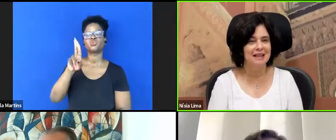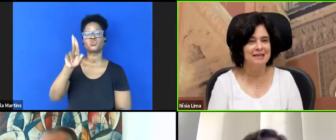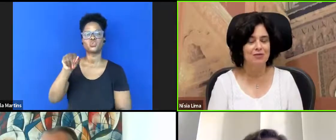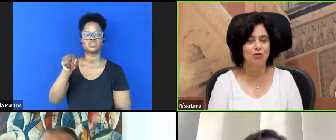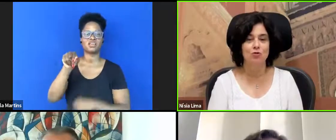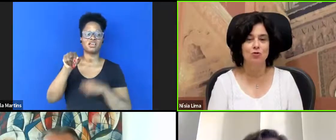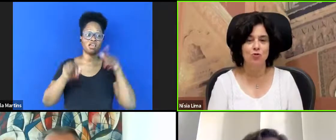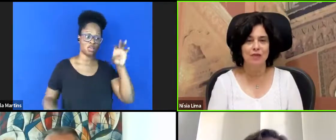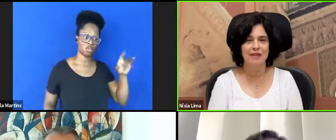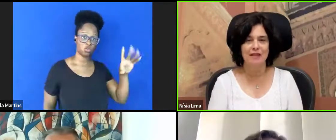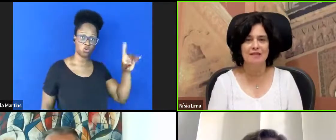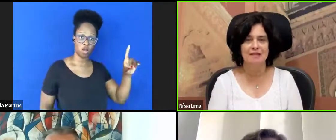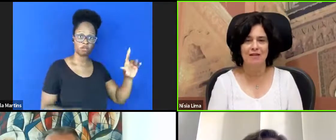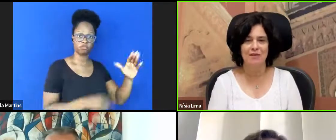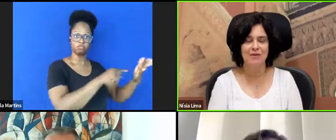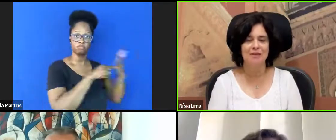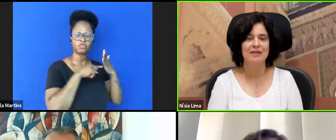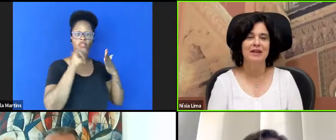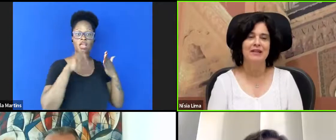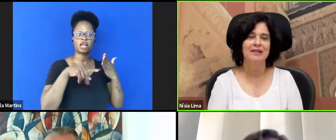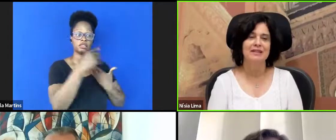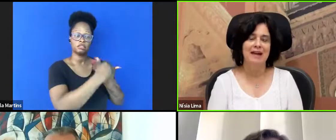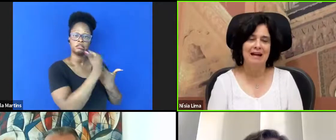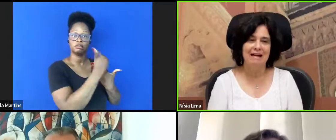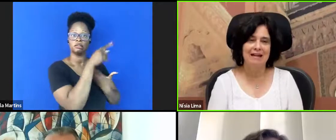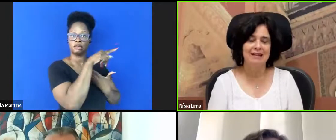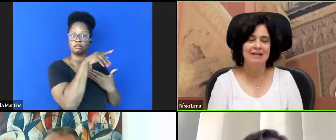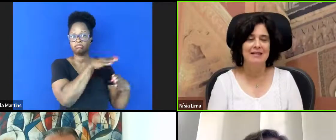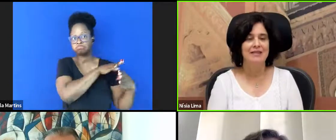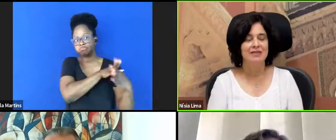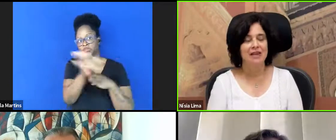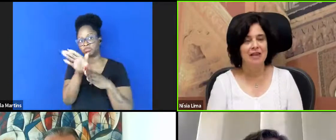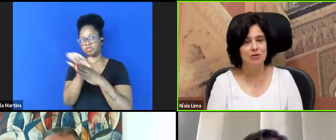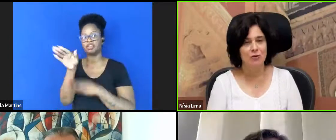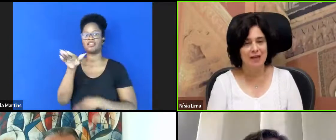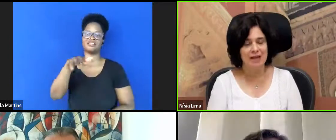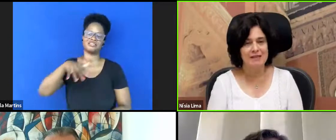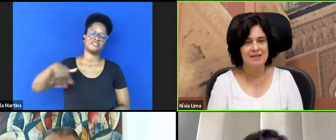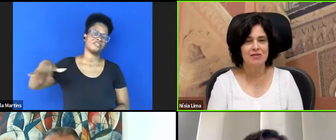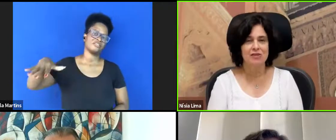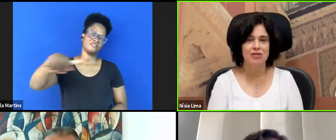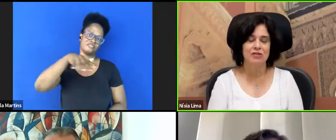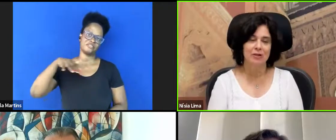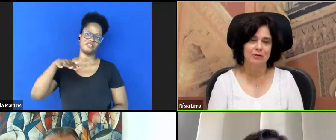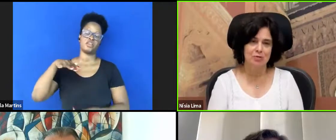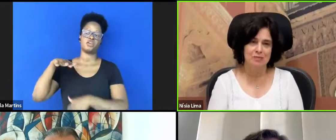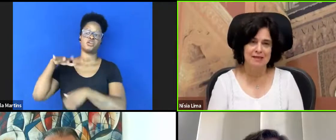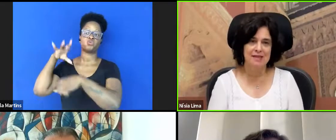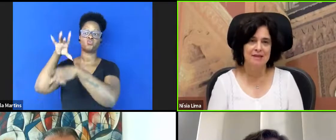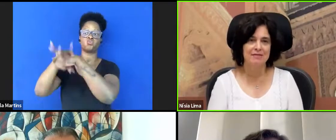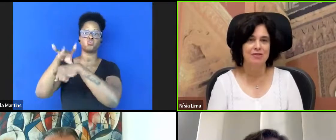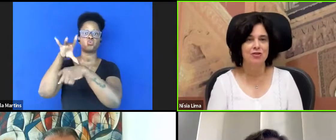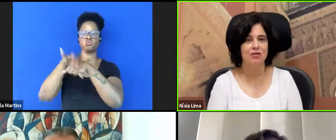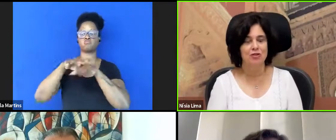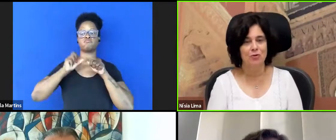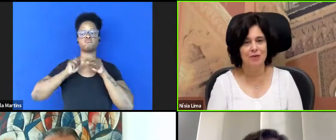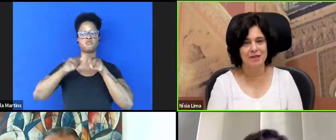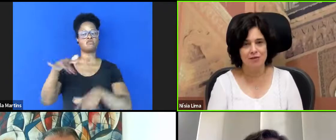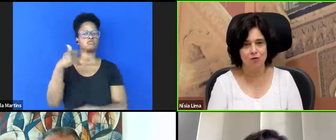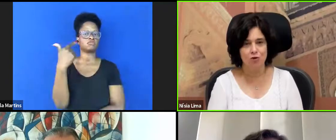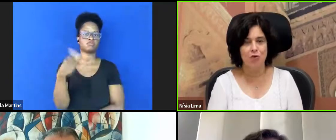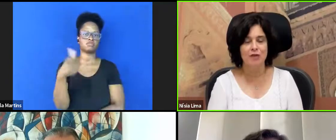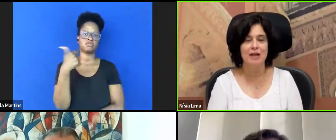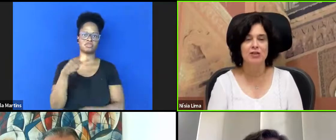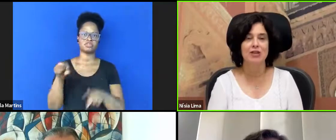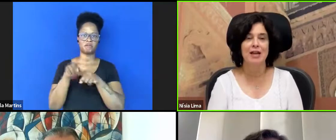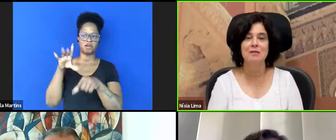fazia tese sobre sua orientação, né, na área das doenças não transmissíveis, das